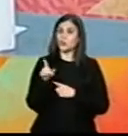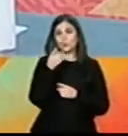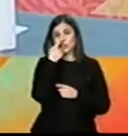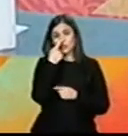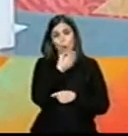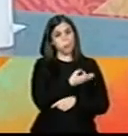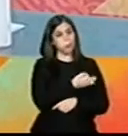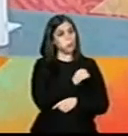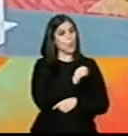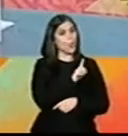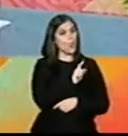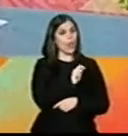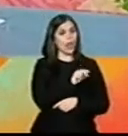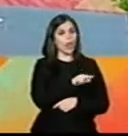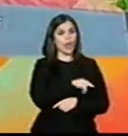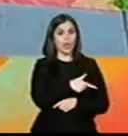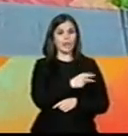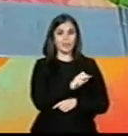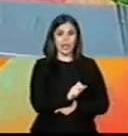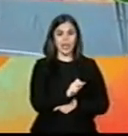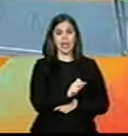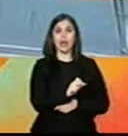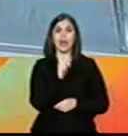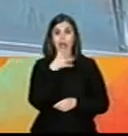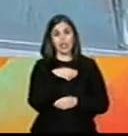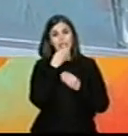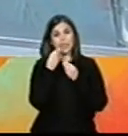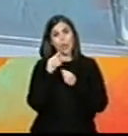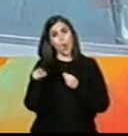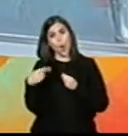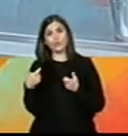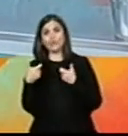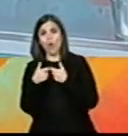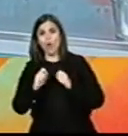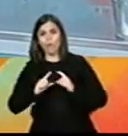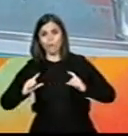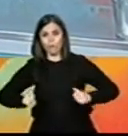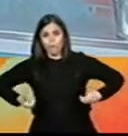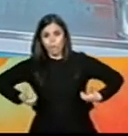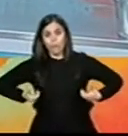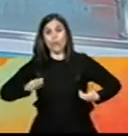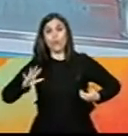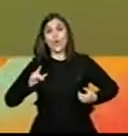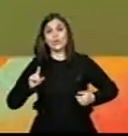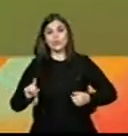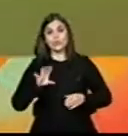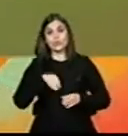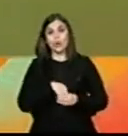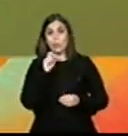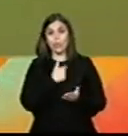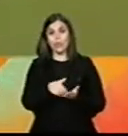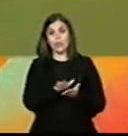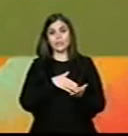polenta com outro sabor qualquer e combina o amendoim, então podes colocar, ao fazer a polenta, podes colocar a manteiga de